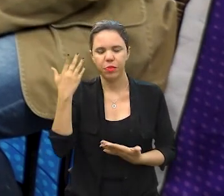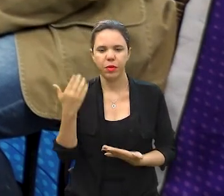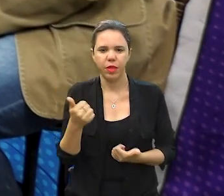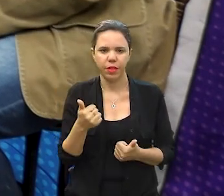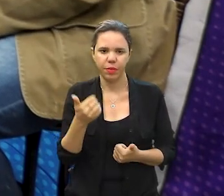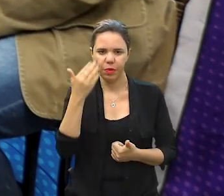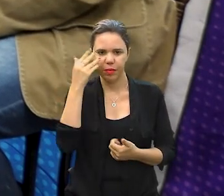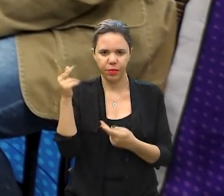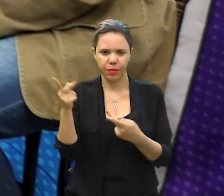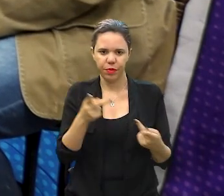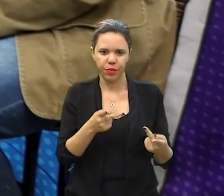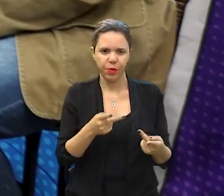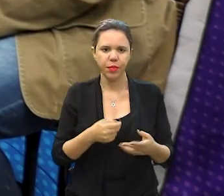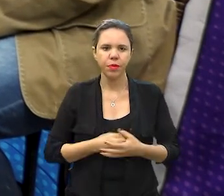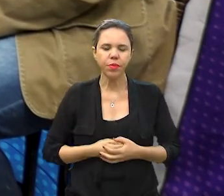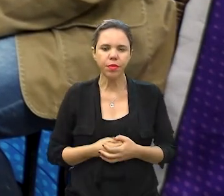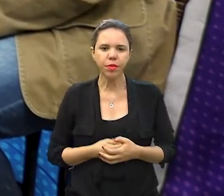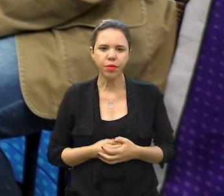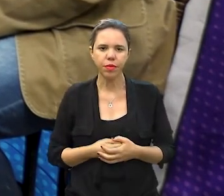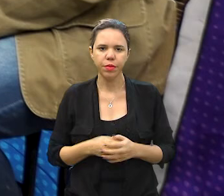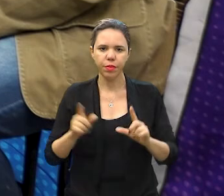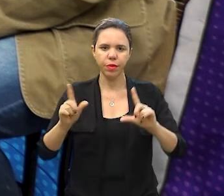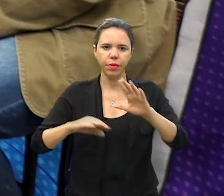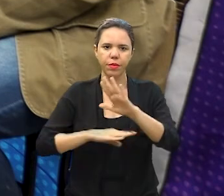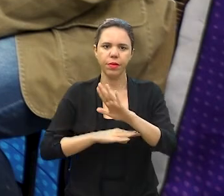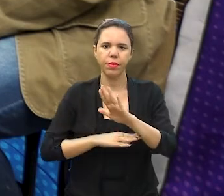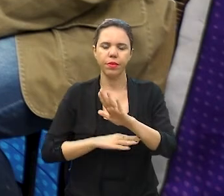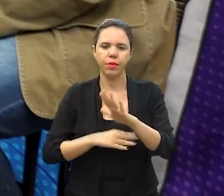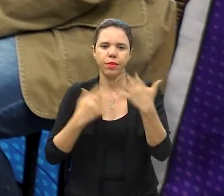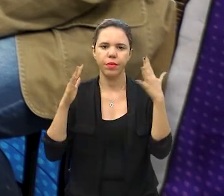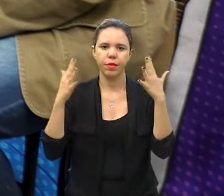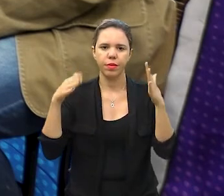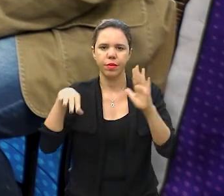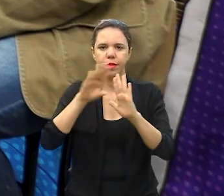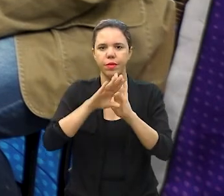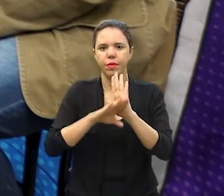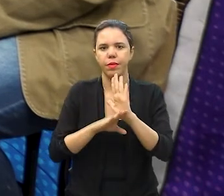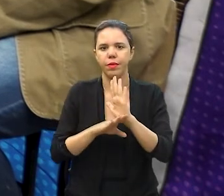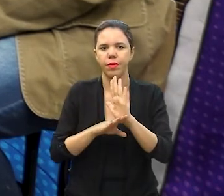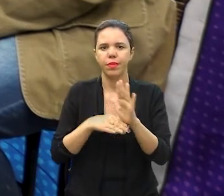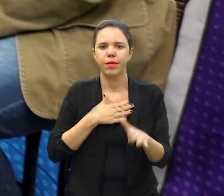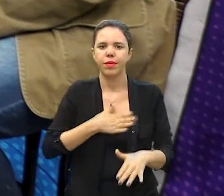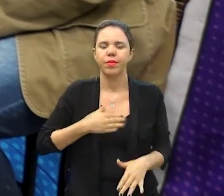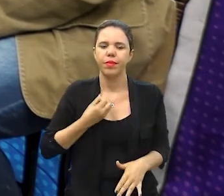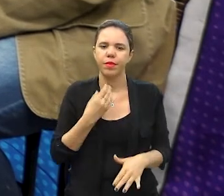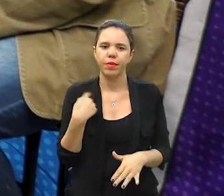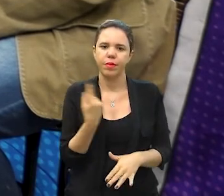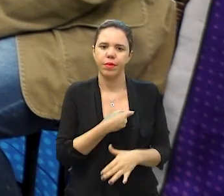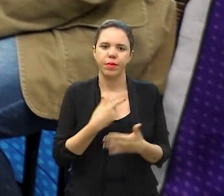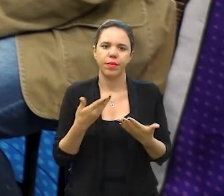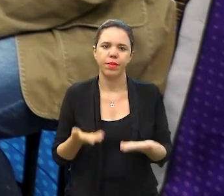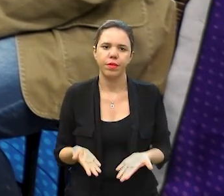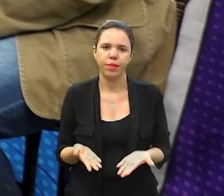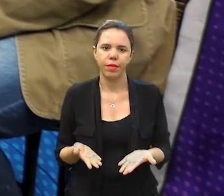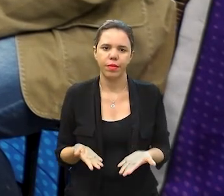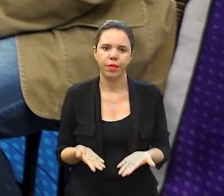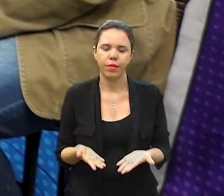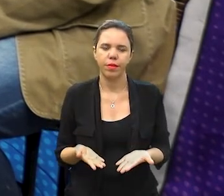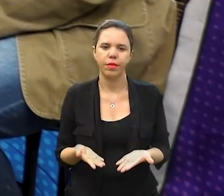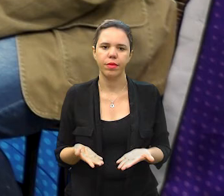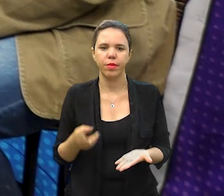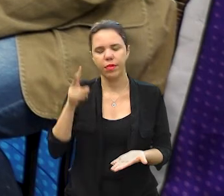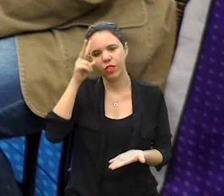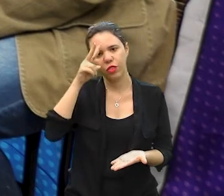Muito obrigado pelo convite, pela TV Câmara aí, parabéns pelo programa. É muito bom aí para nós, autores de história